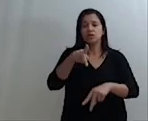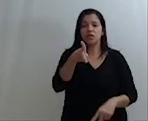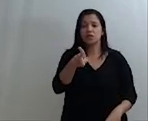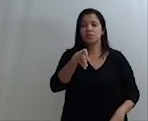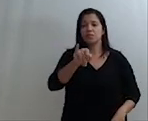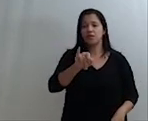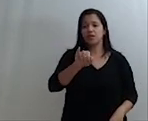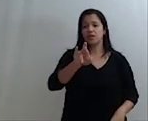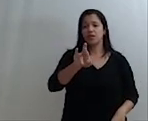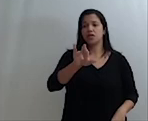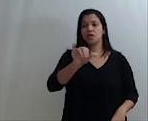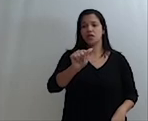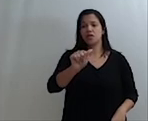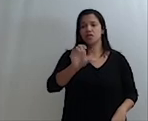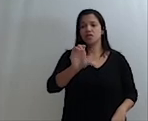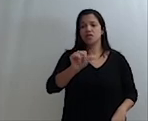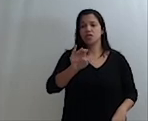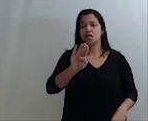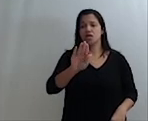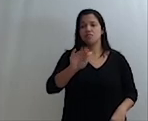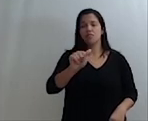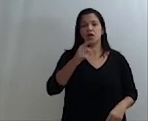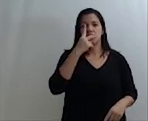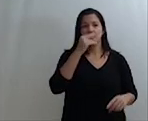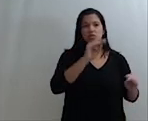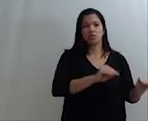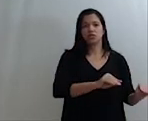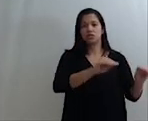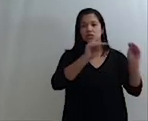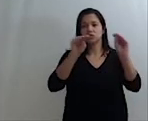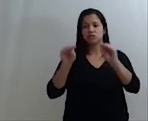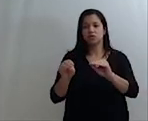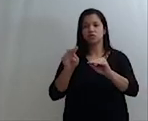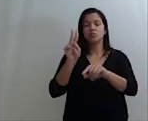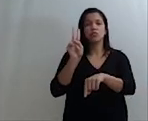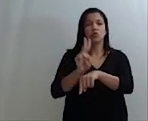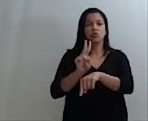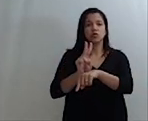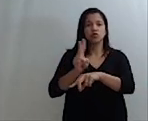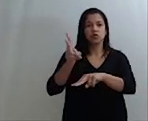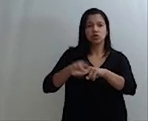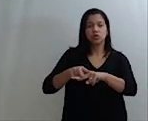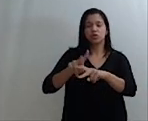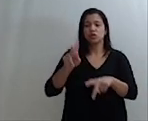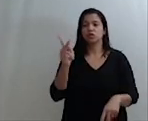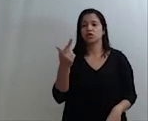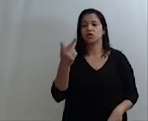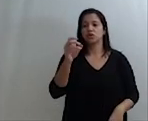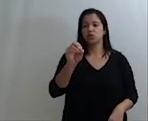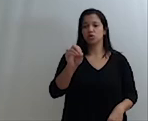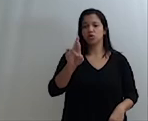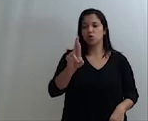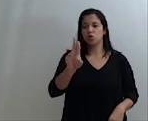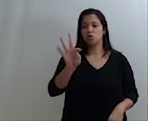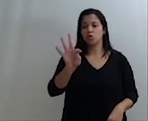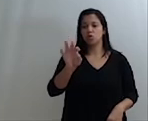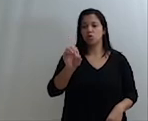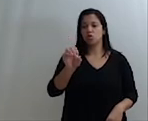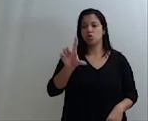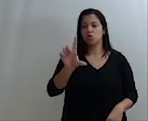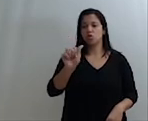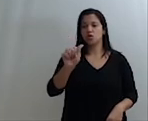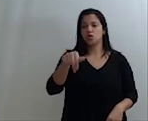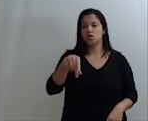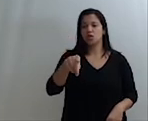atrás Acaba de ser transferido para um centro de detenção provisória em Ortolândia então excelências eu